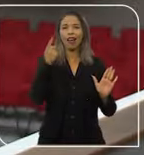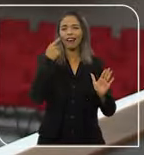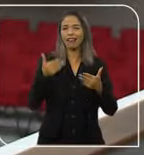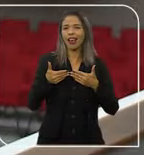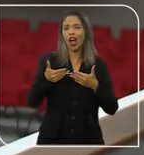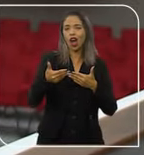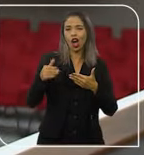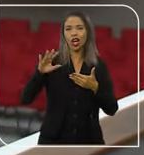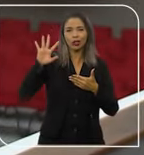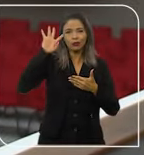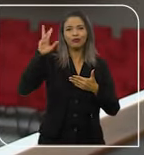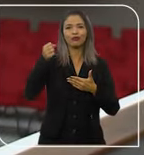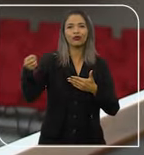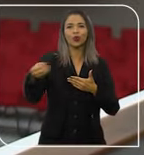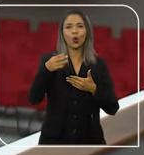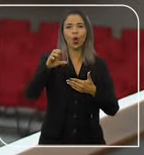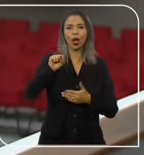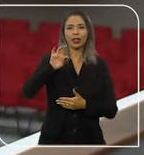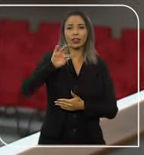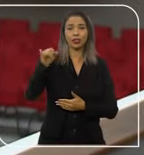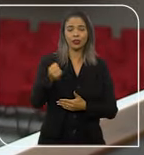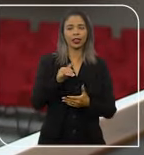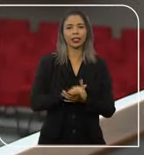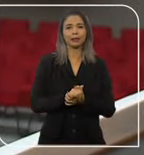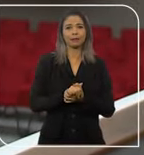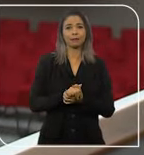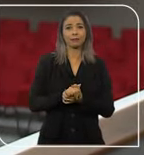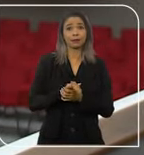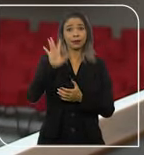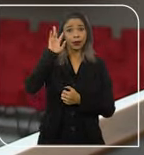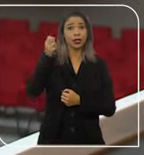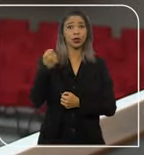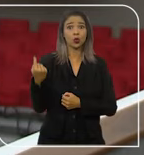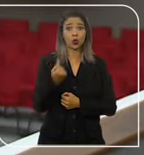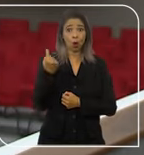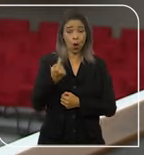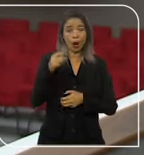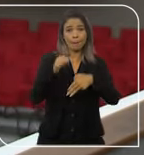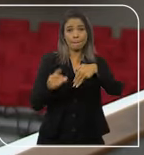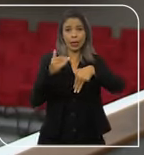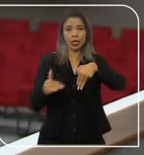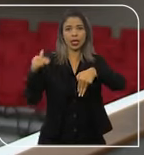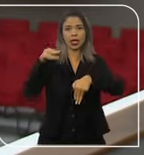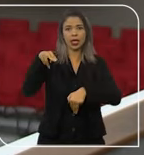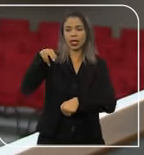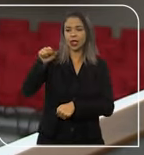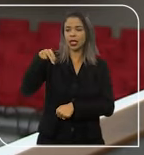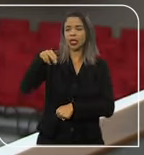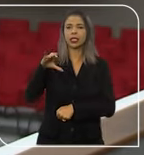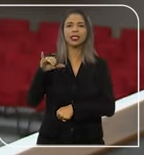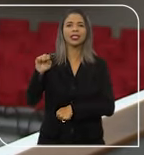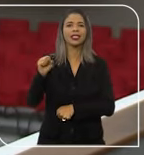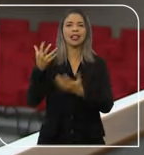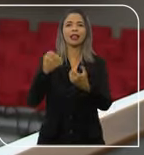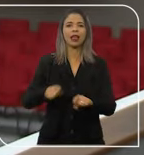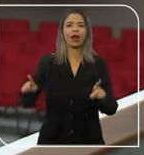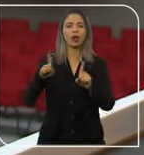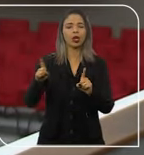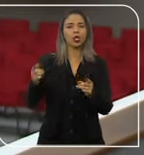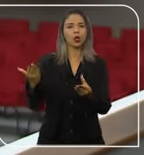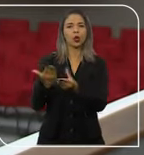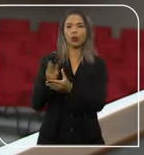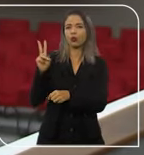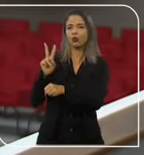Olá, conheça alguns dos recentes julgados do STJ. Em decisão monocrática, a ministra Nancy Andrighi negou liminar